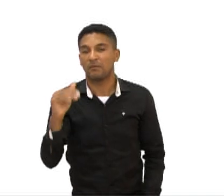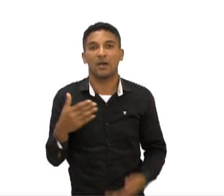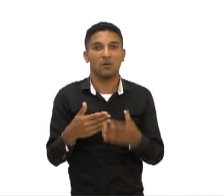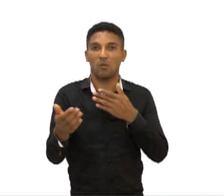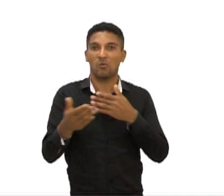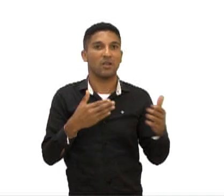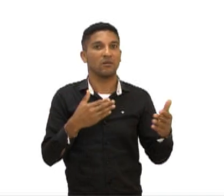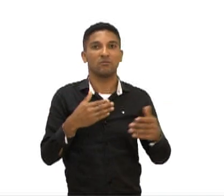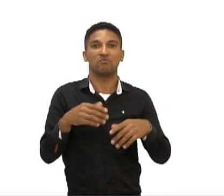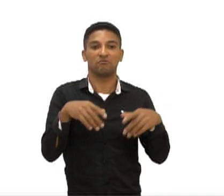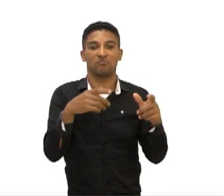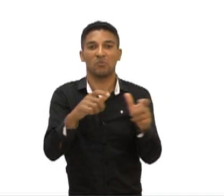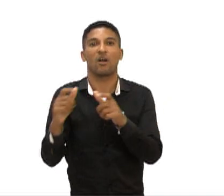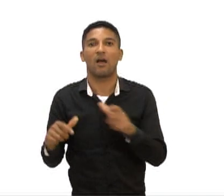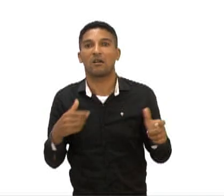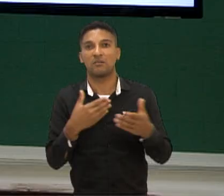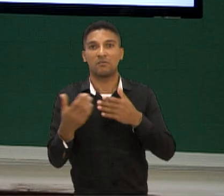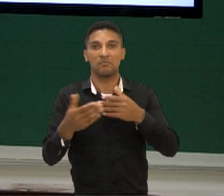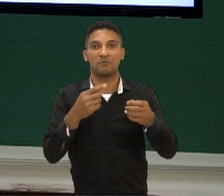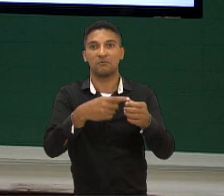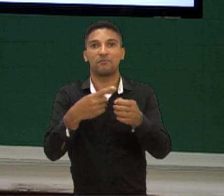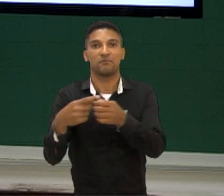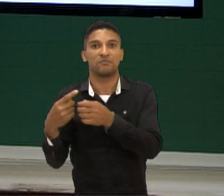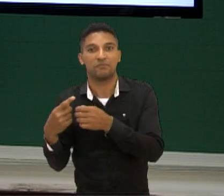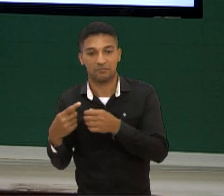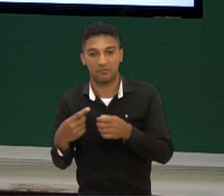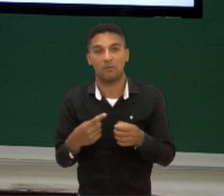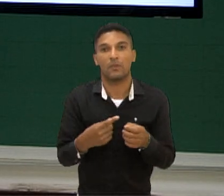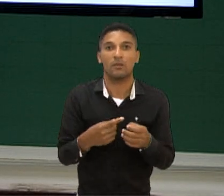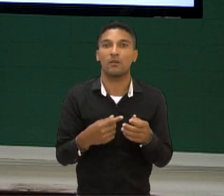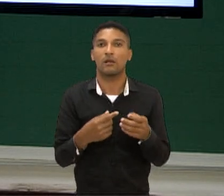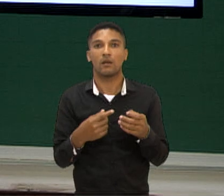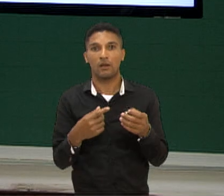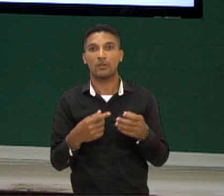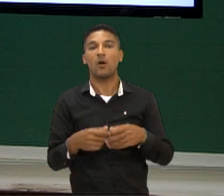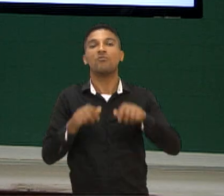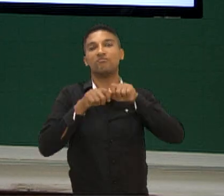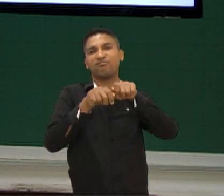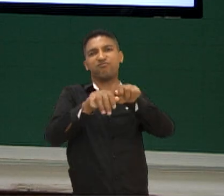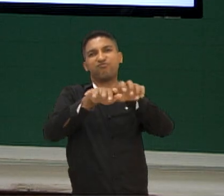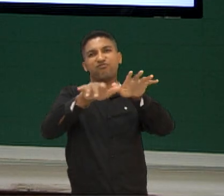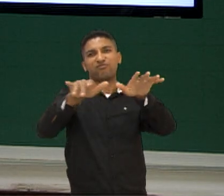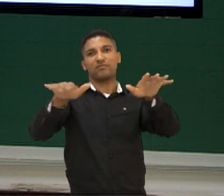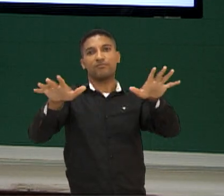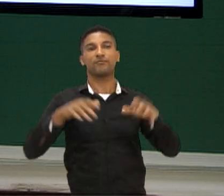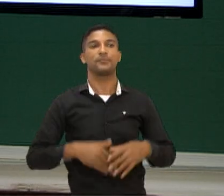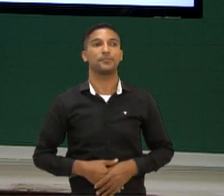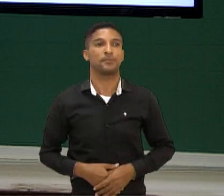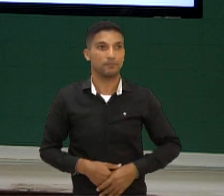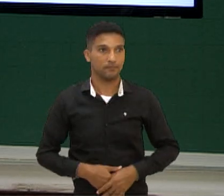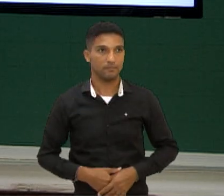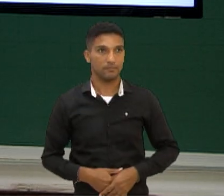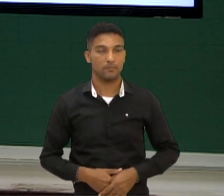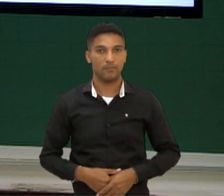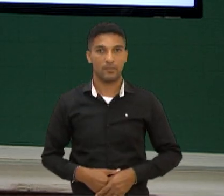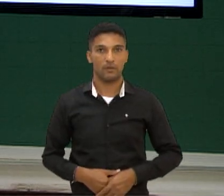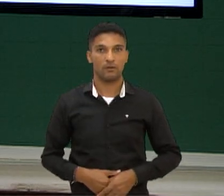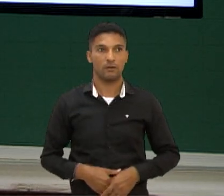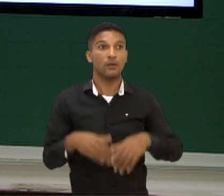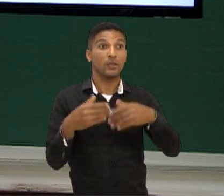sertões. Então aqui, quando alguém dança quadrilha, tem uma pessoa que comanda essa quadrilha,